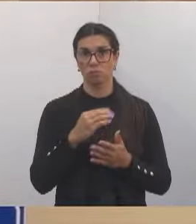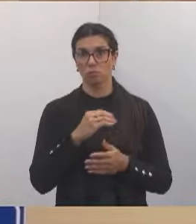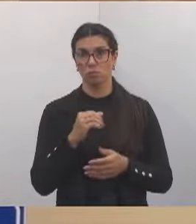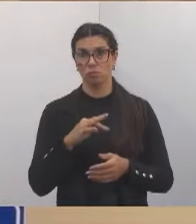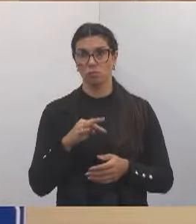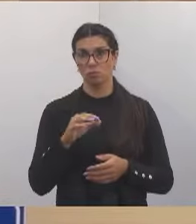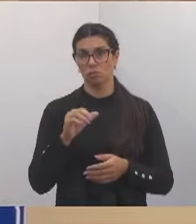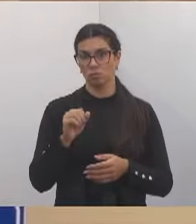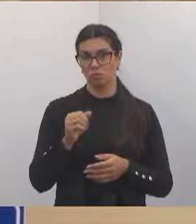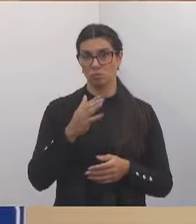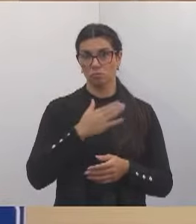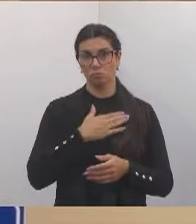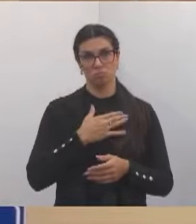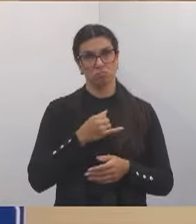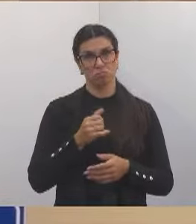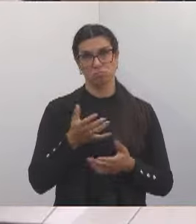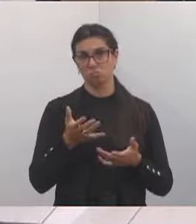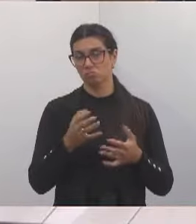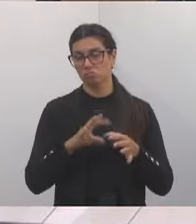se quiserem, está à disposição.